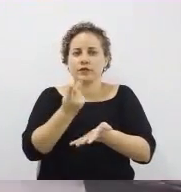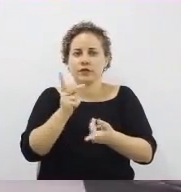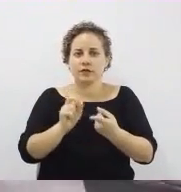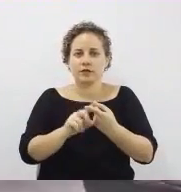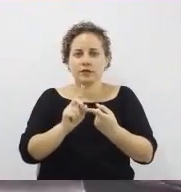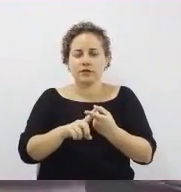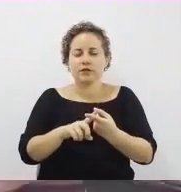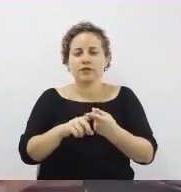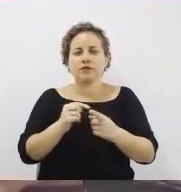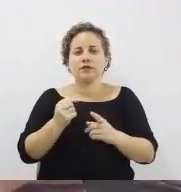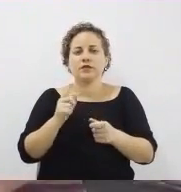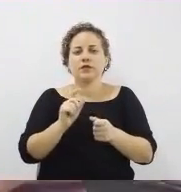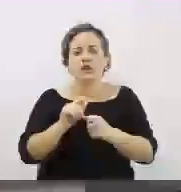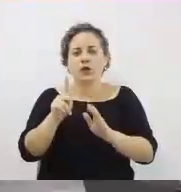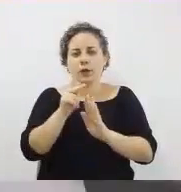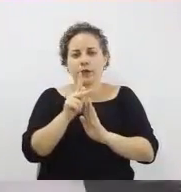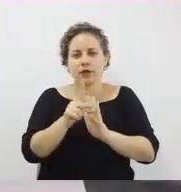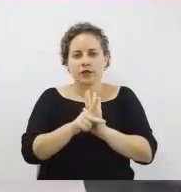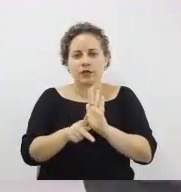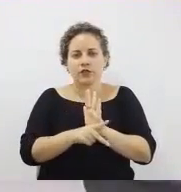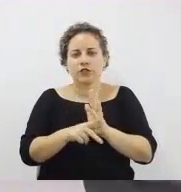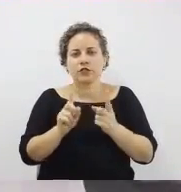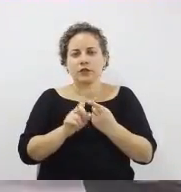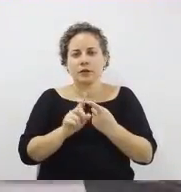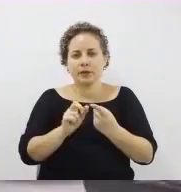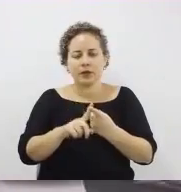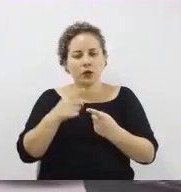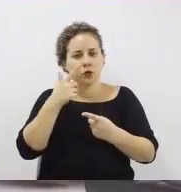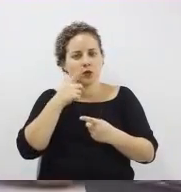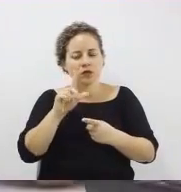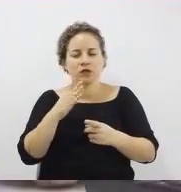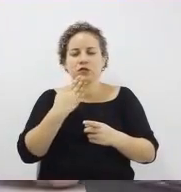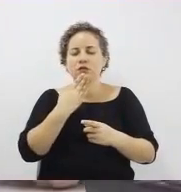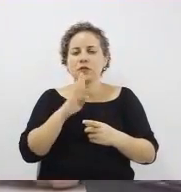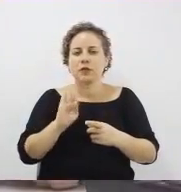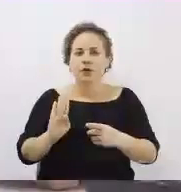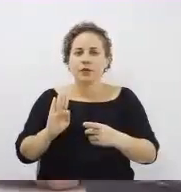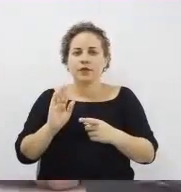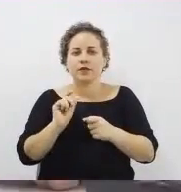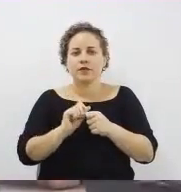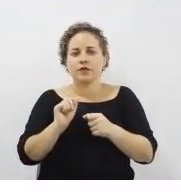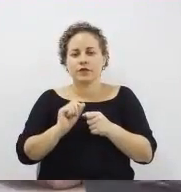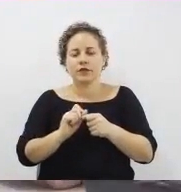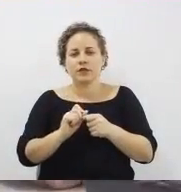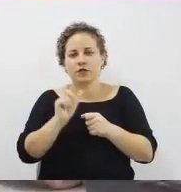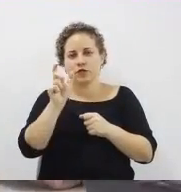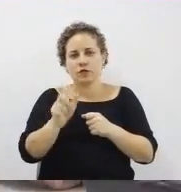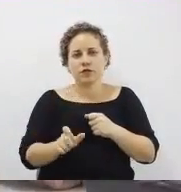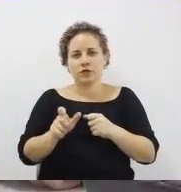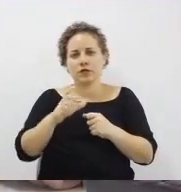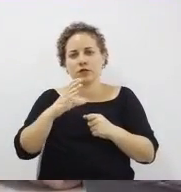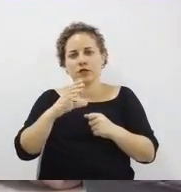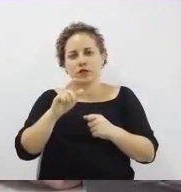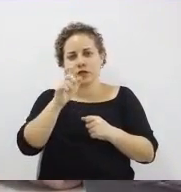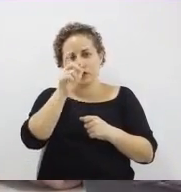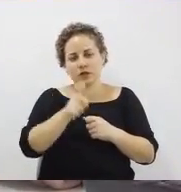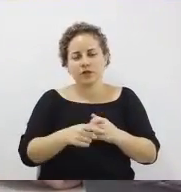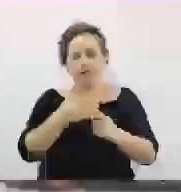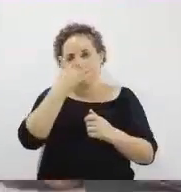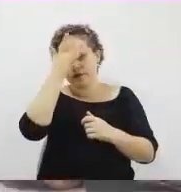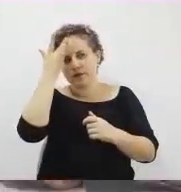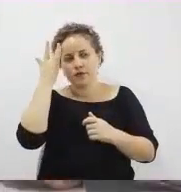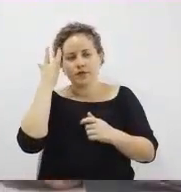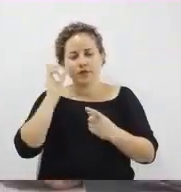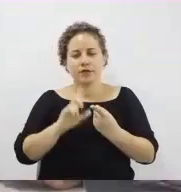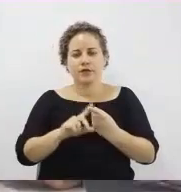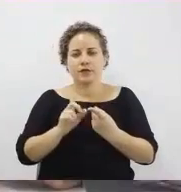sendo efetuada de acordo com o planejado, para garantir o que é prometido aos clientes. Os níveis de serviço, na